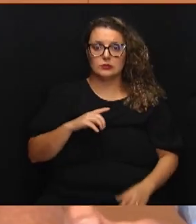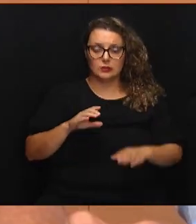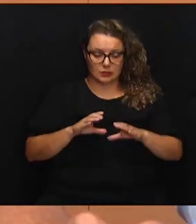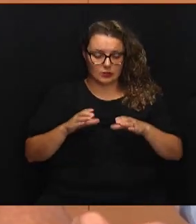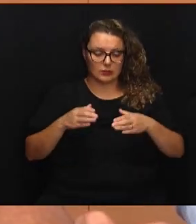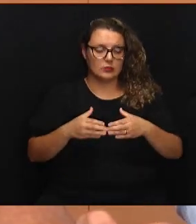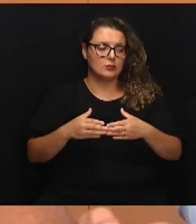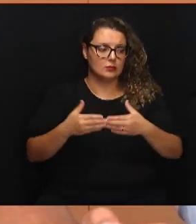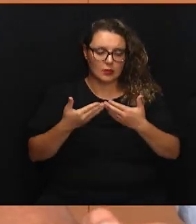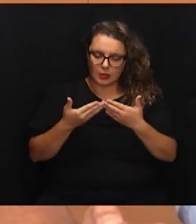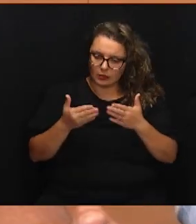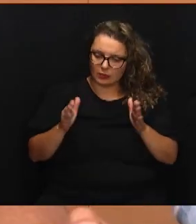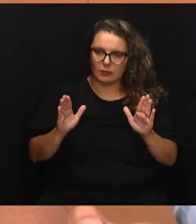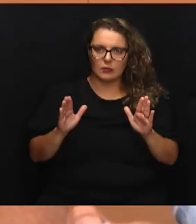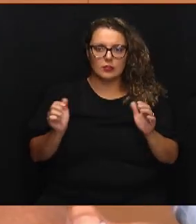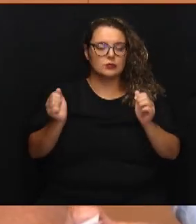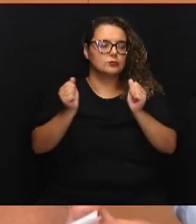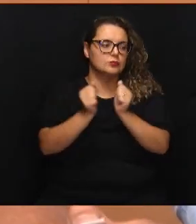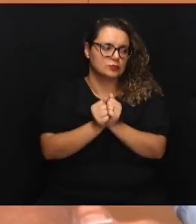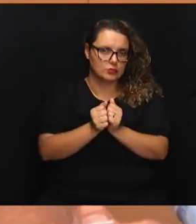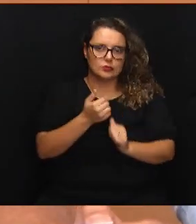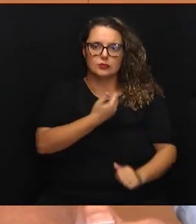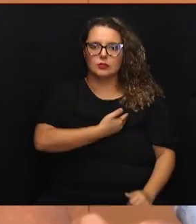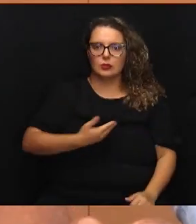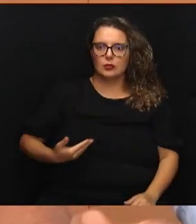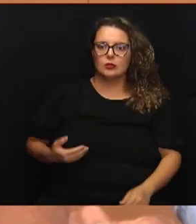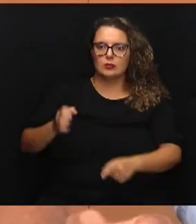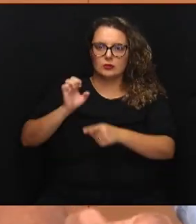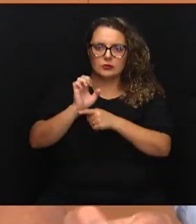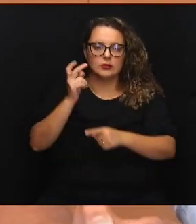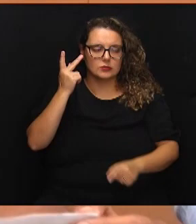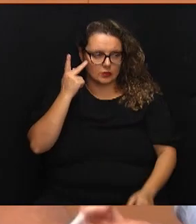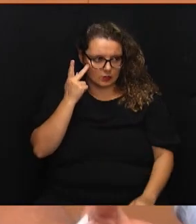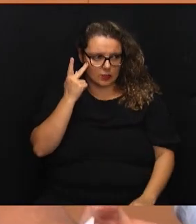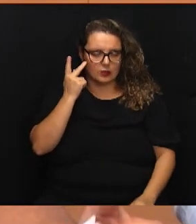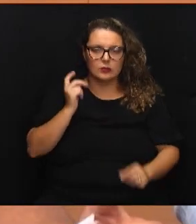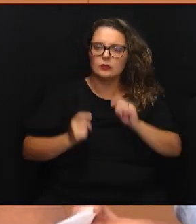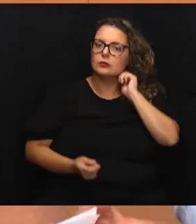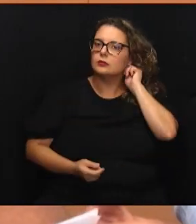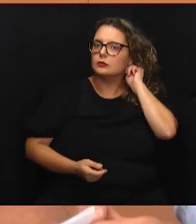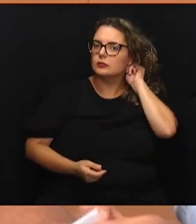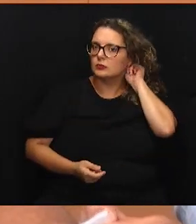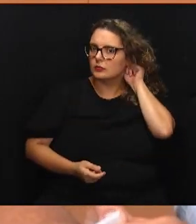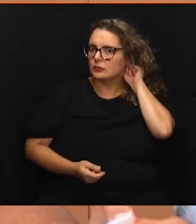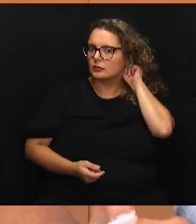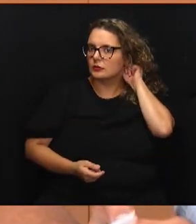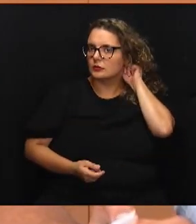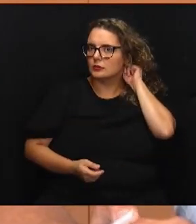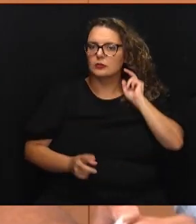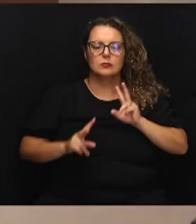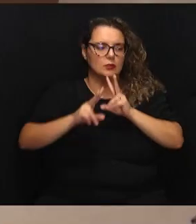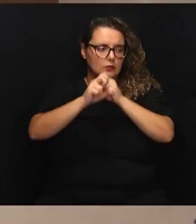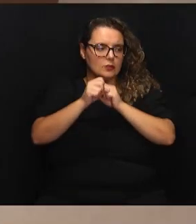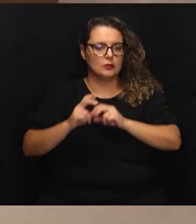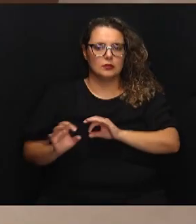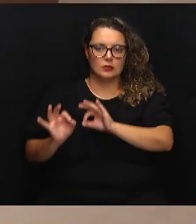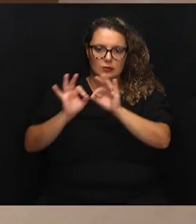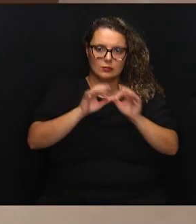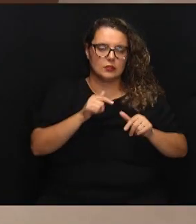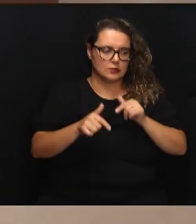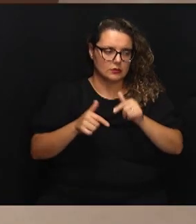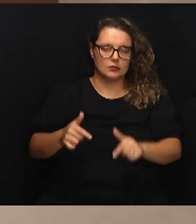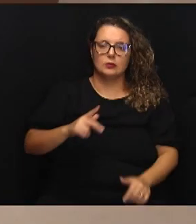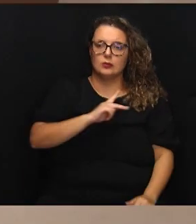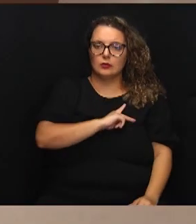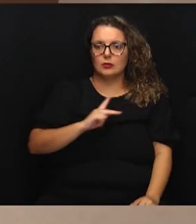terá portas abertas junto ao governo do estado de São Paulo para poder fortalecer e acompanhar esses trabalhos. O